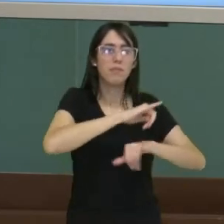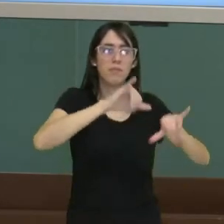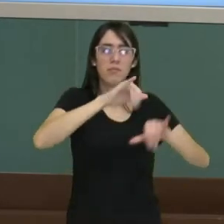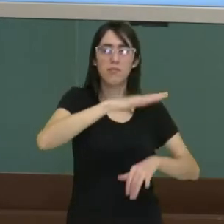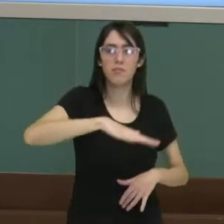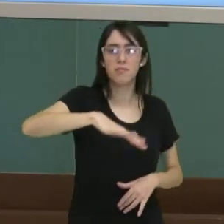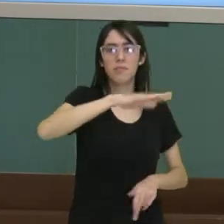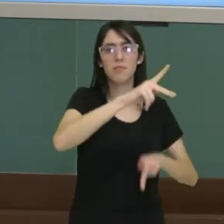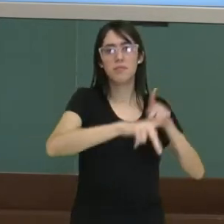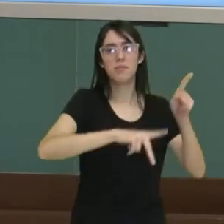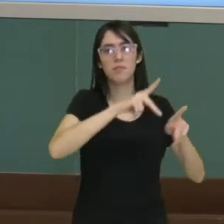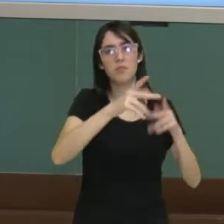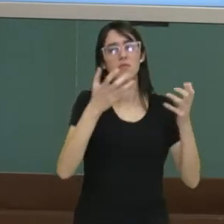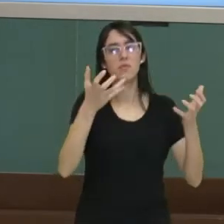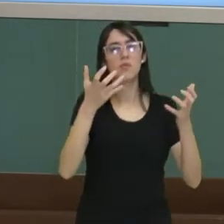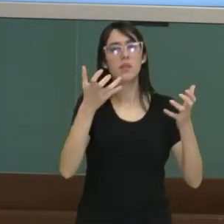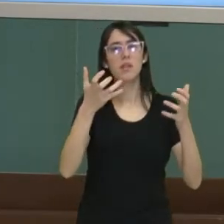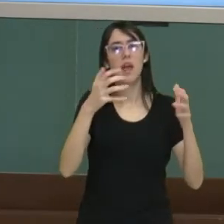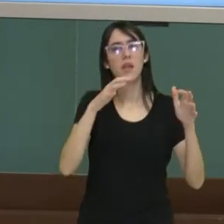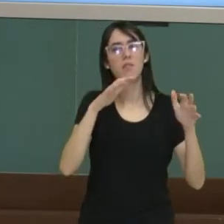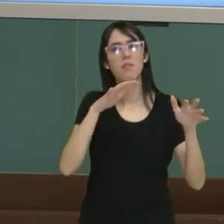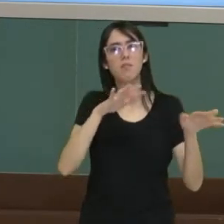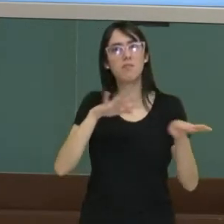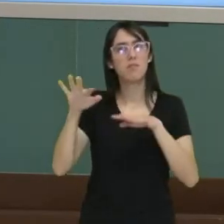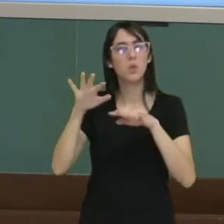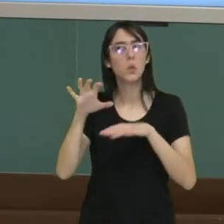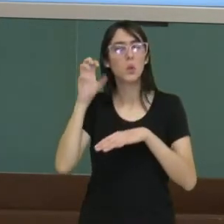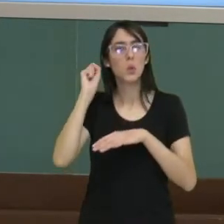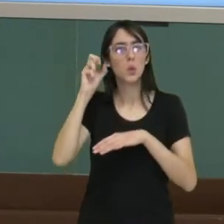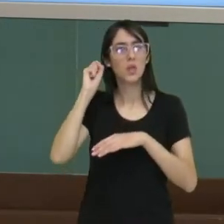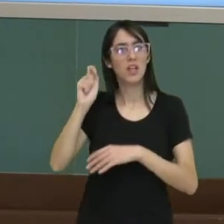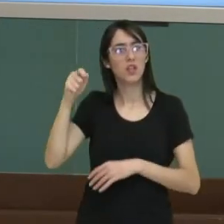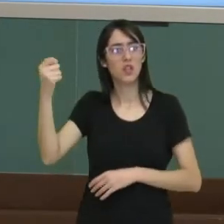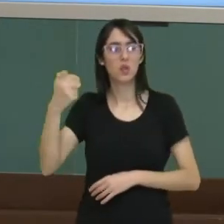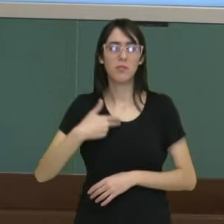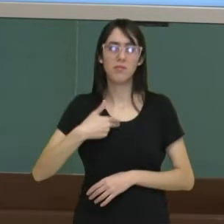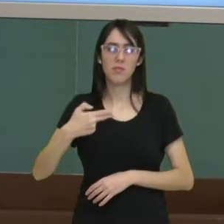por conta desse sucesso do rádio, né, e ele vai embarcar